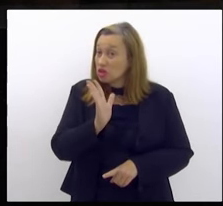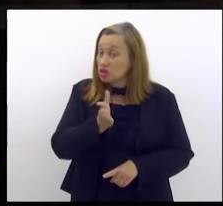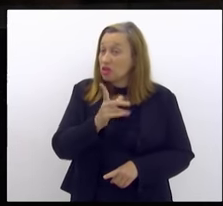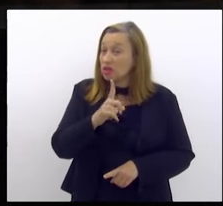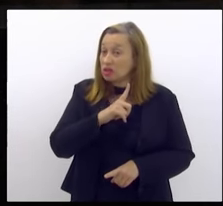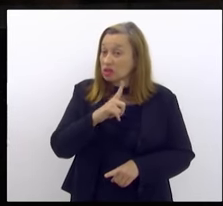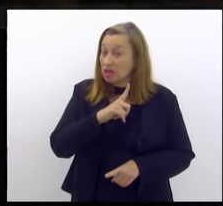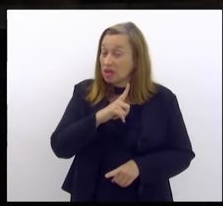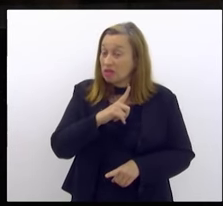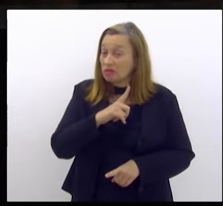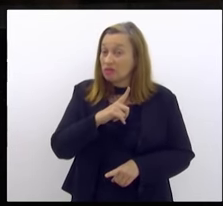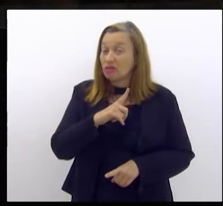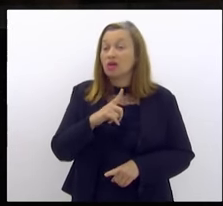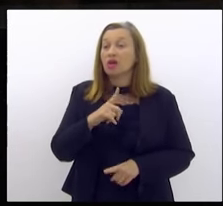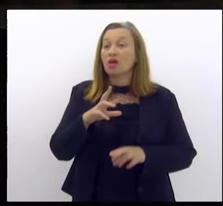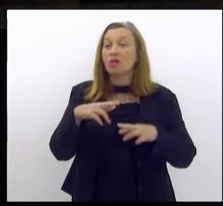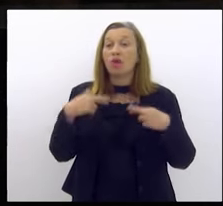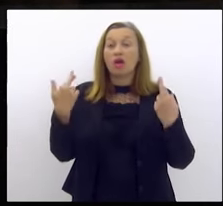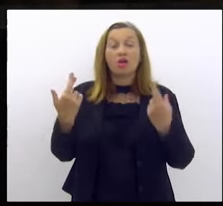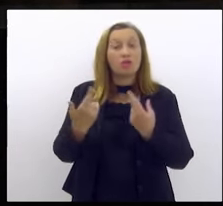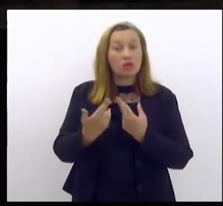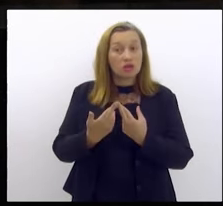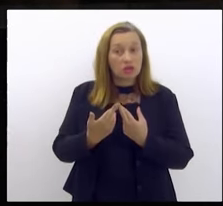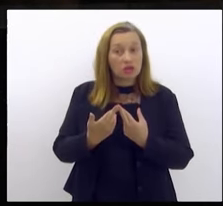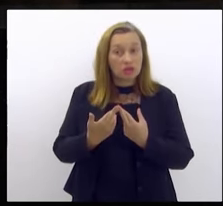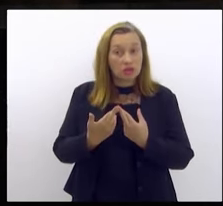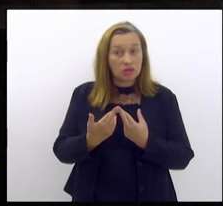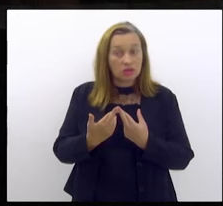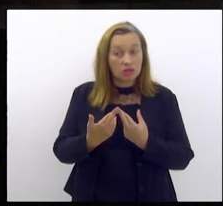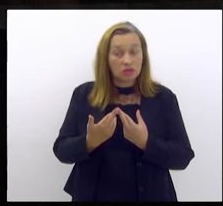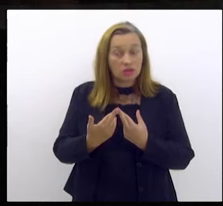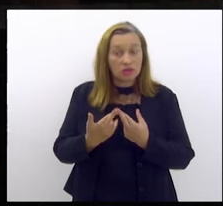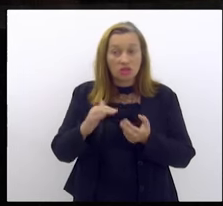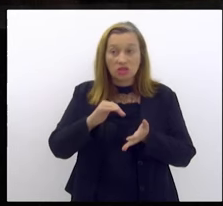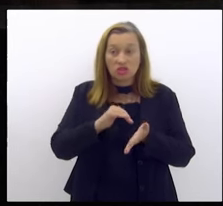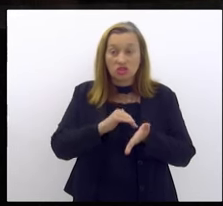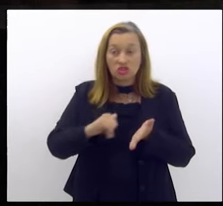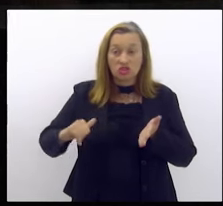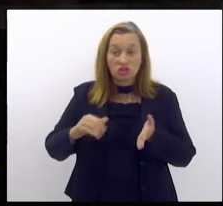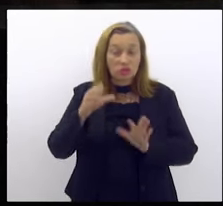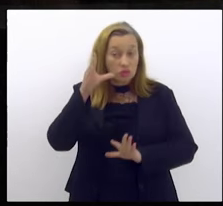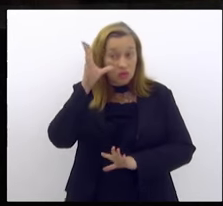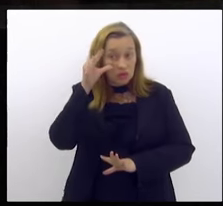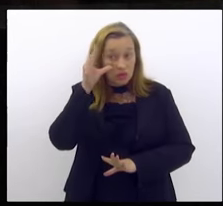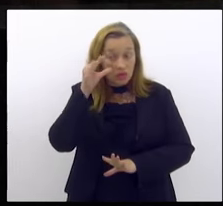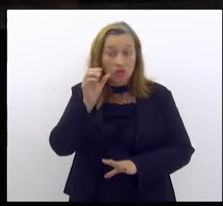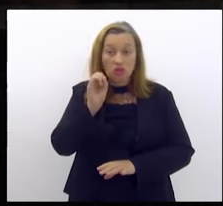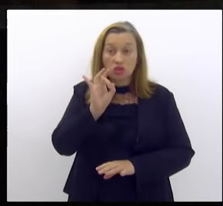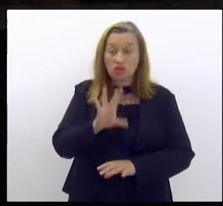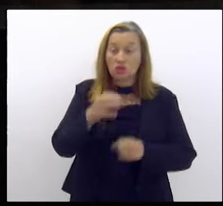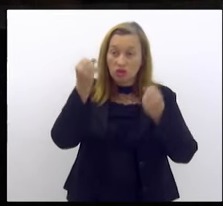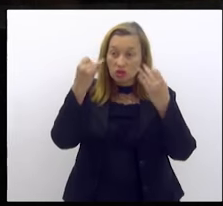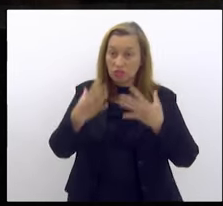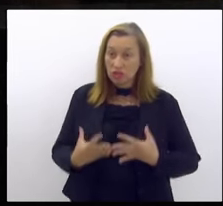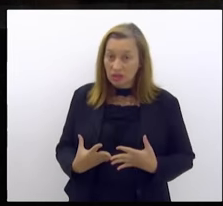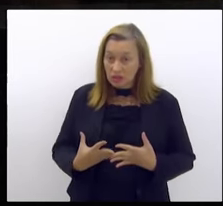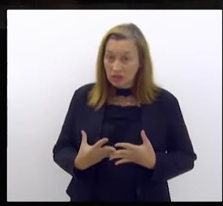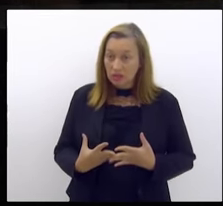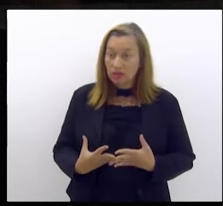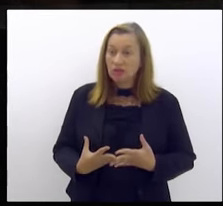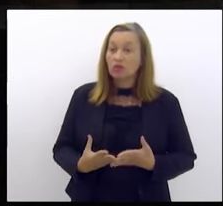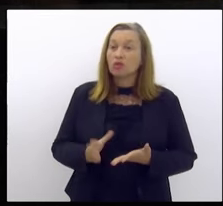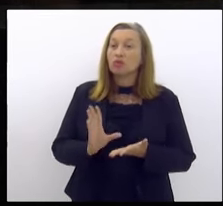alguma sessão de desobsessão. Dito isso, eu queria dar só explicações sobre